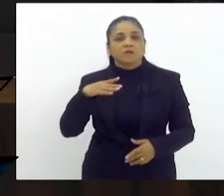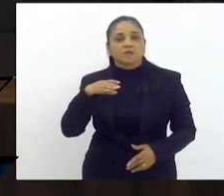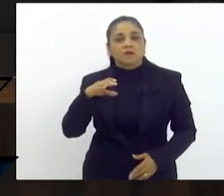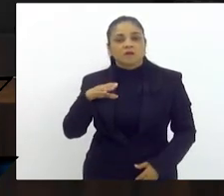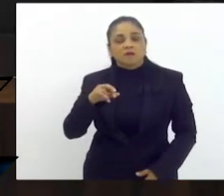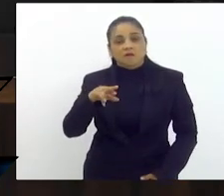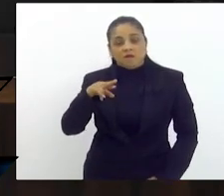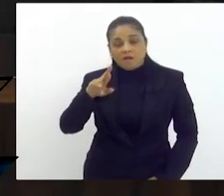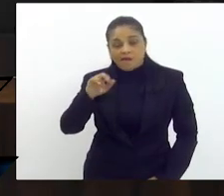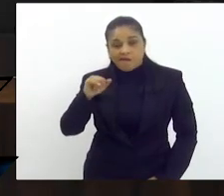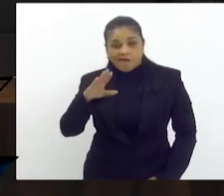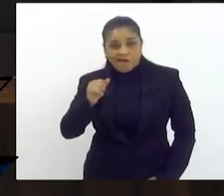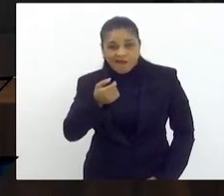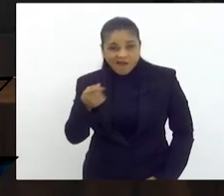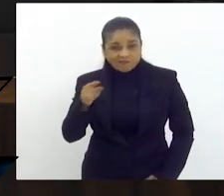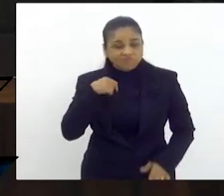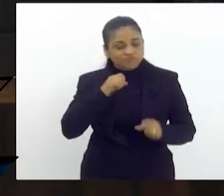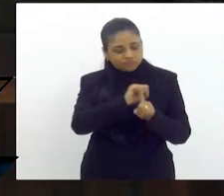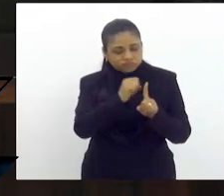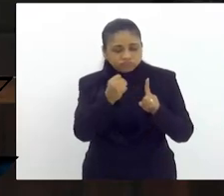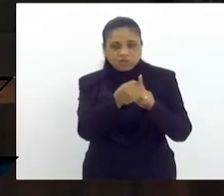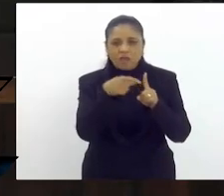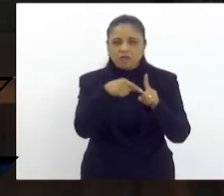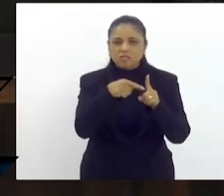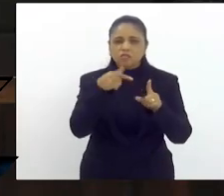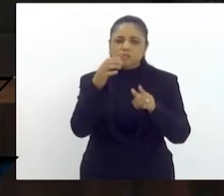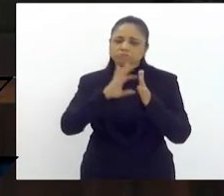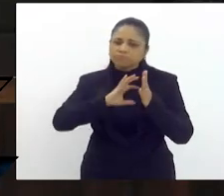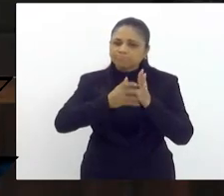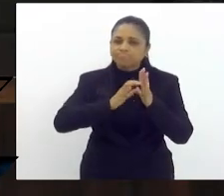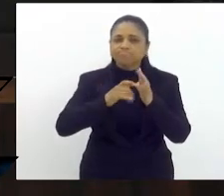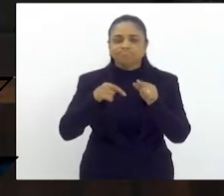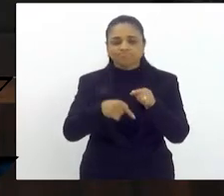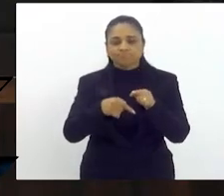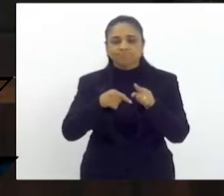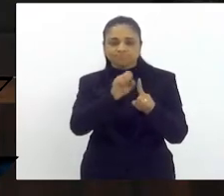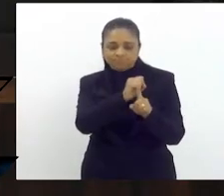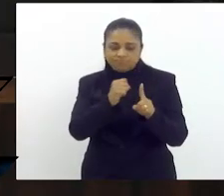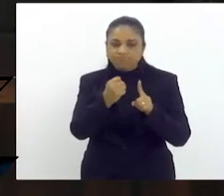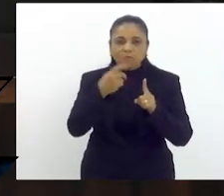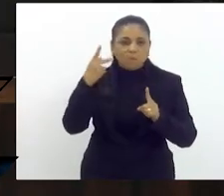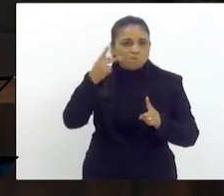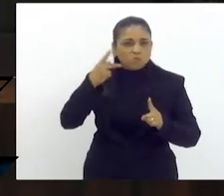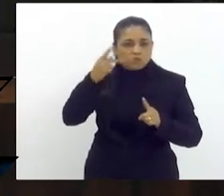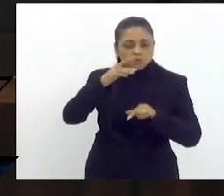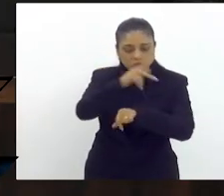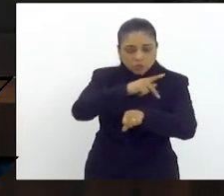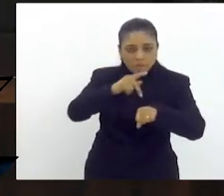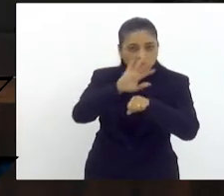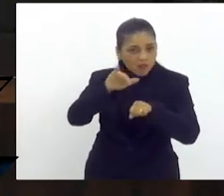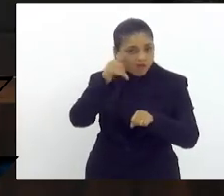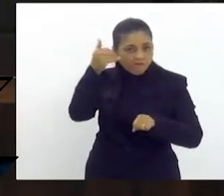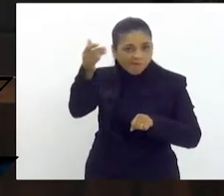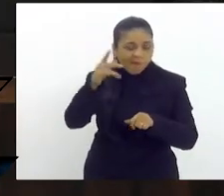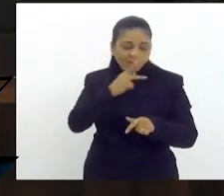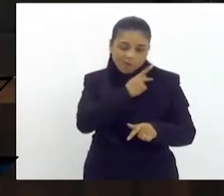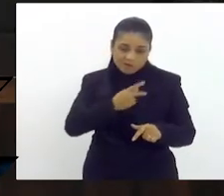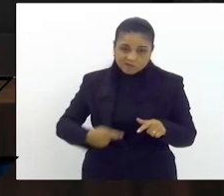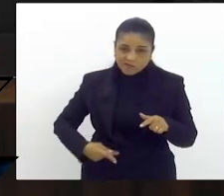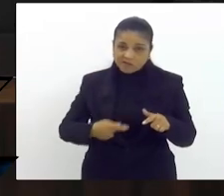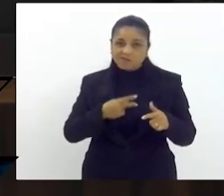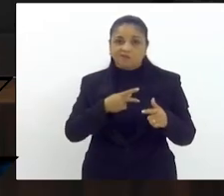Internacional Socialista uma organização política de caráter internacional que cuja presidência